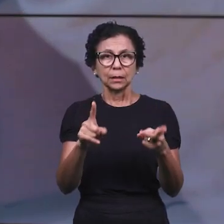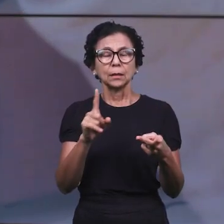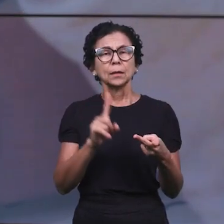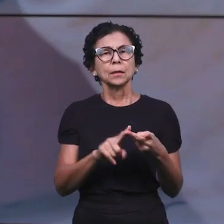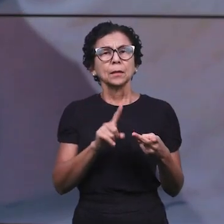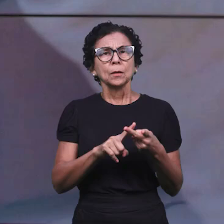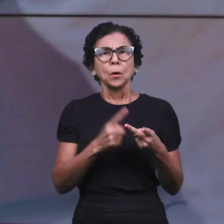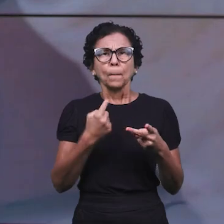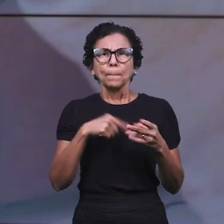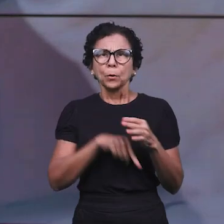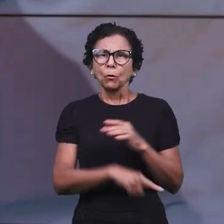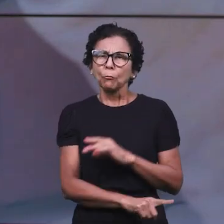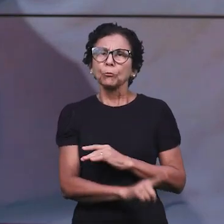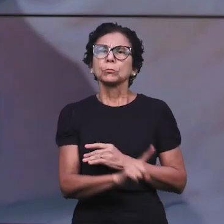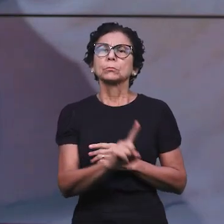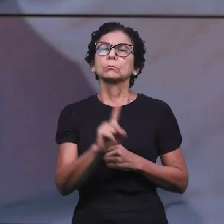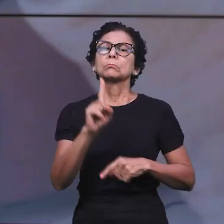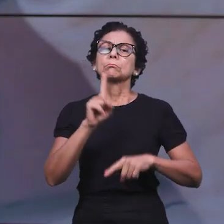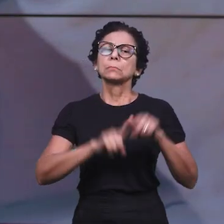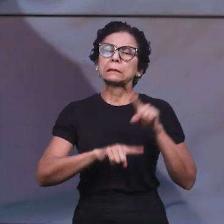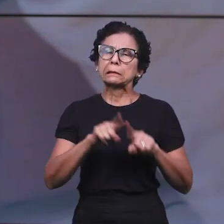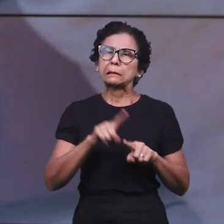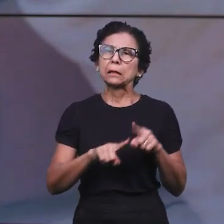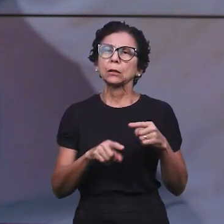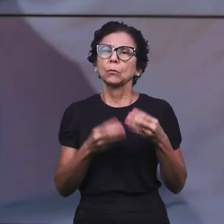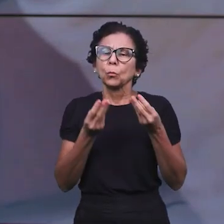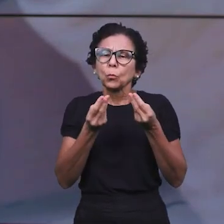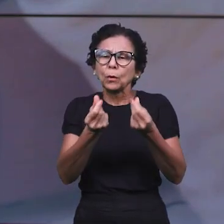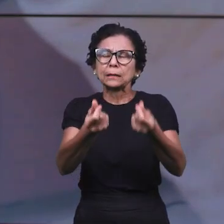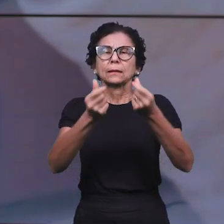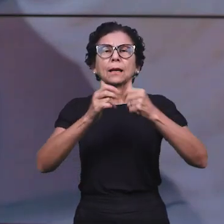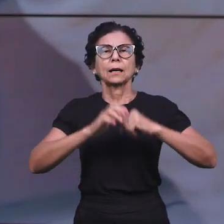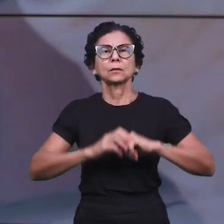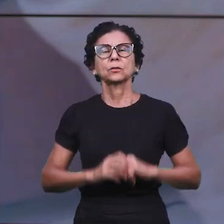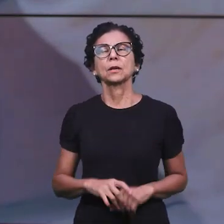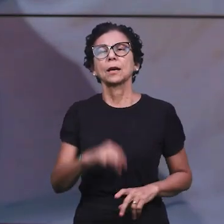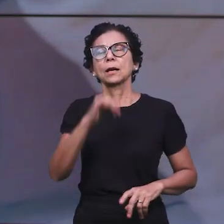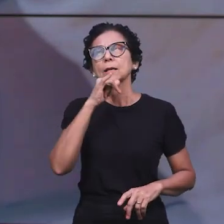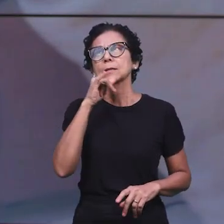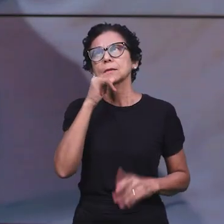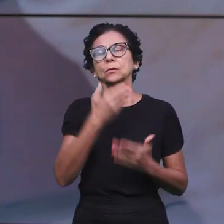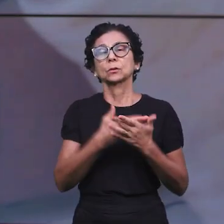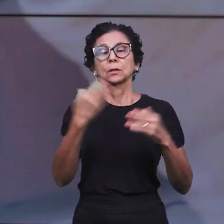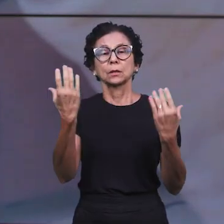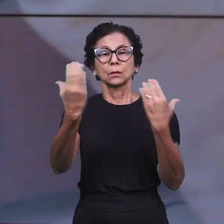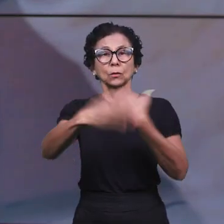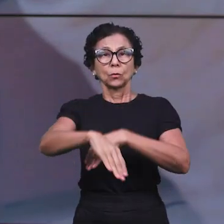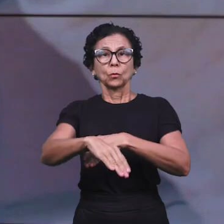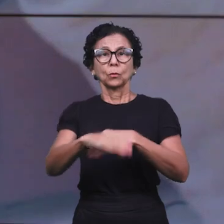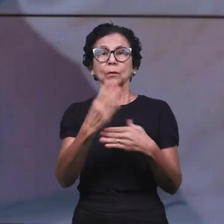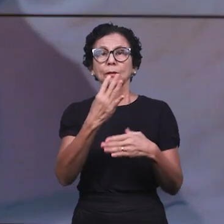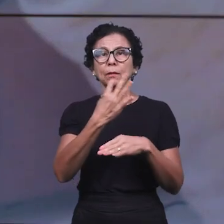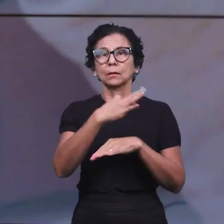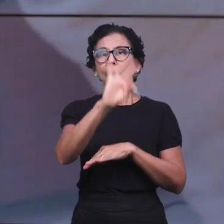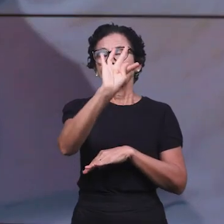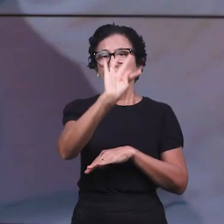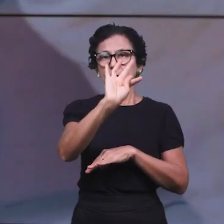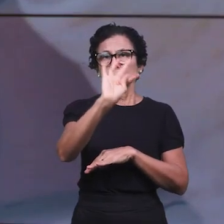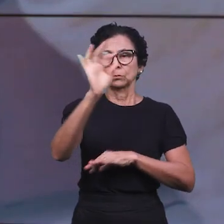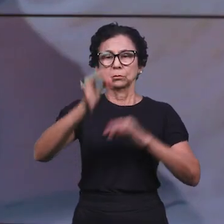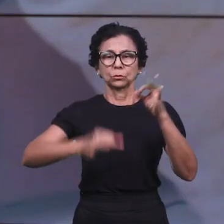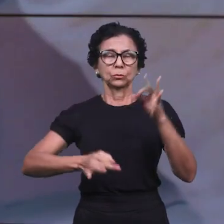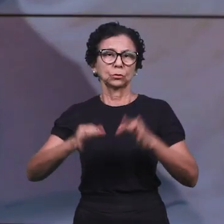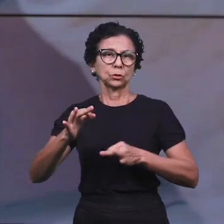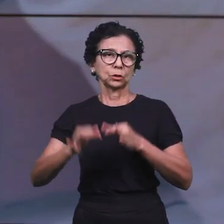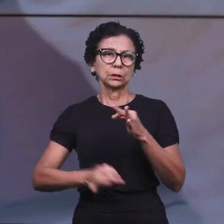nível de profundidade adequado, que, por exemplo, se você vai estudar para um concurso, por exemplo, de técnico judiciário,